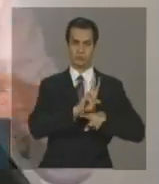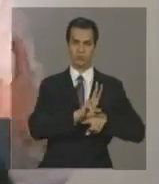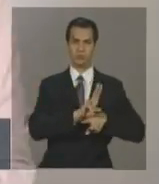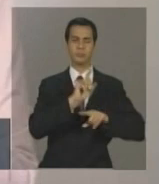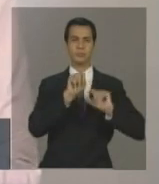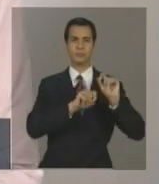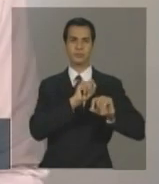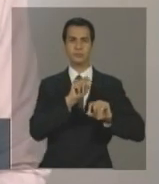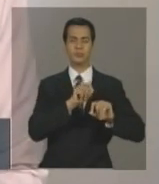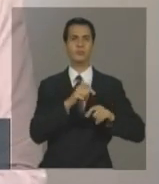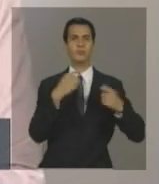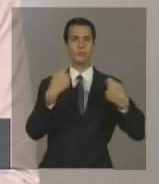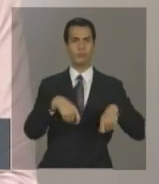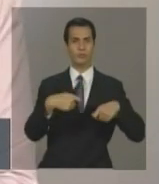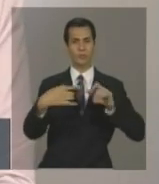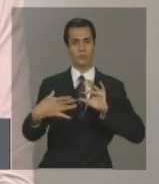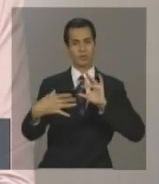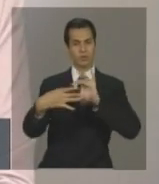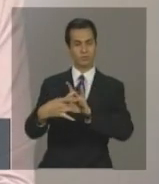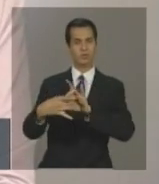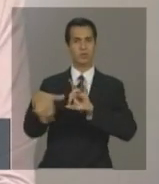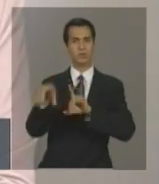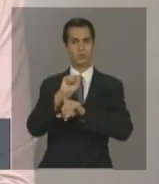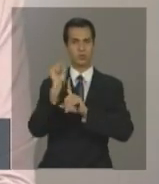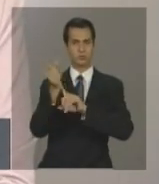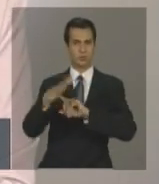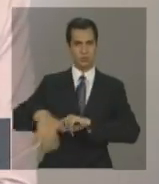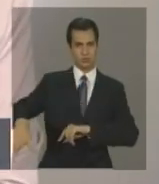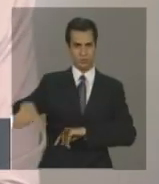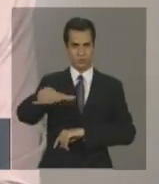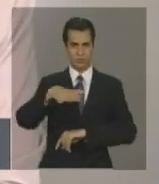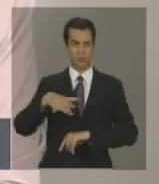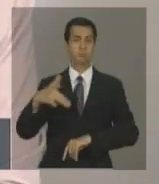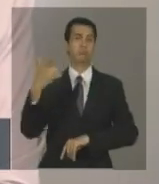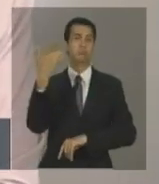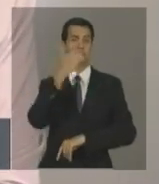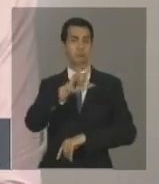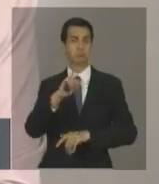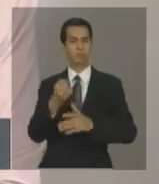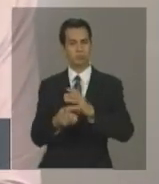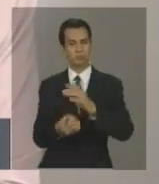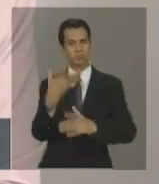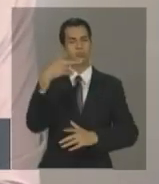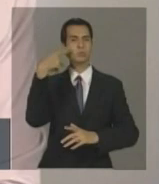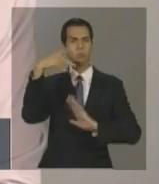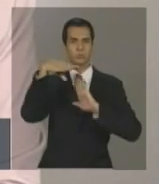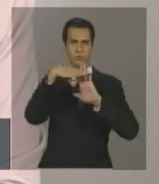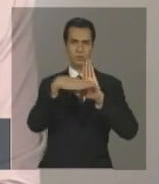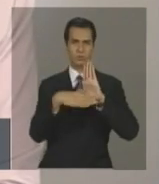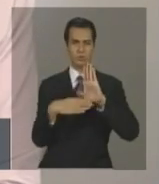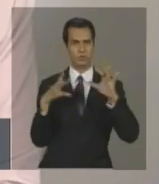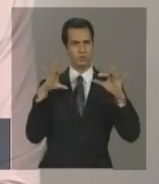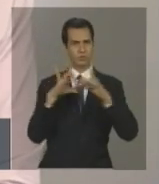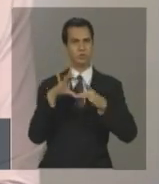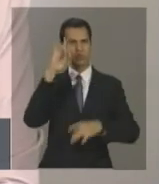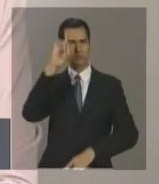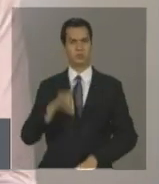uma integração com a sociedade na execução de políticas de direitos humanos.